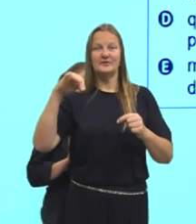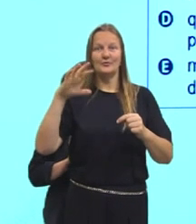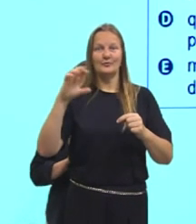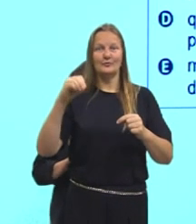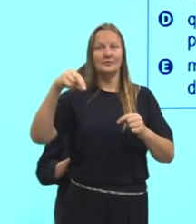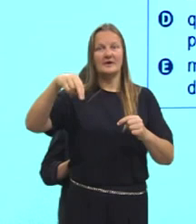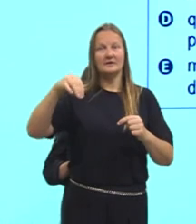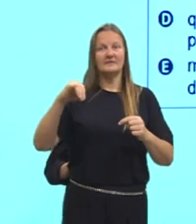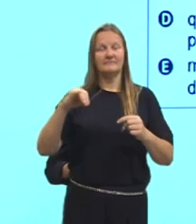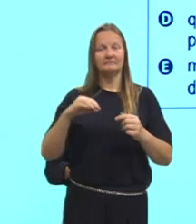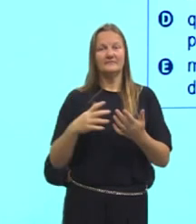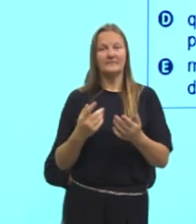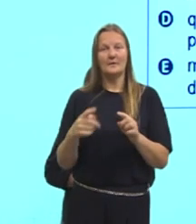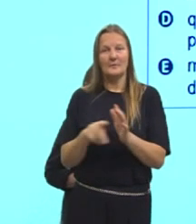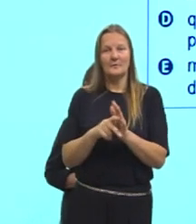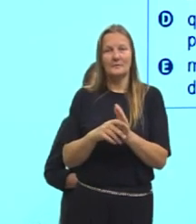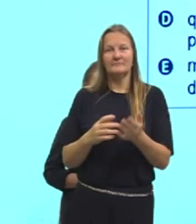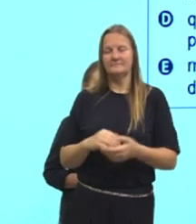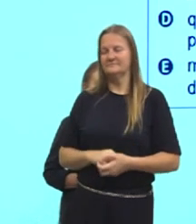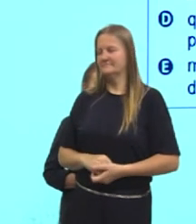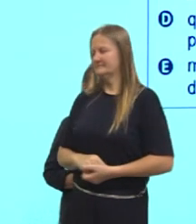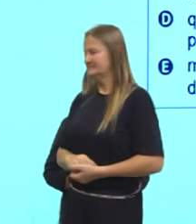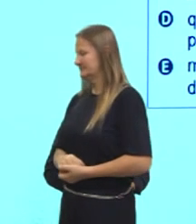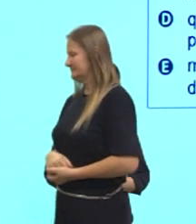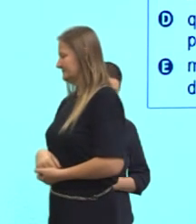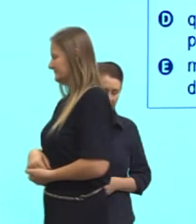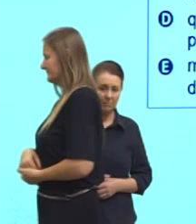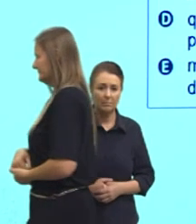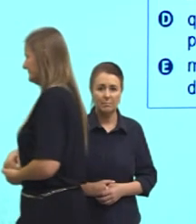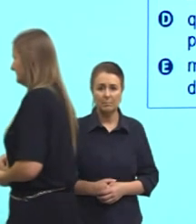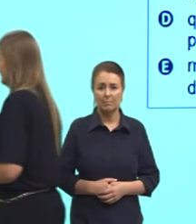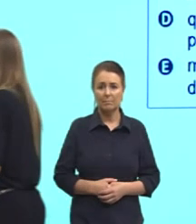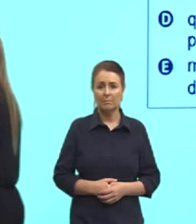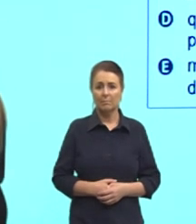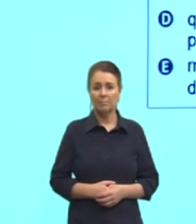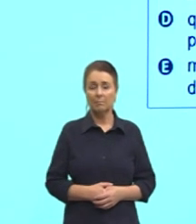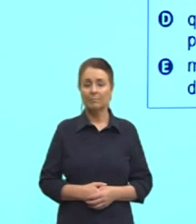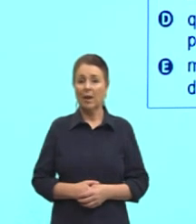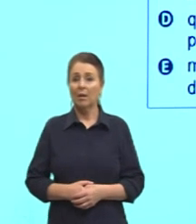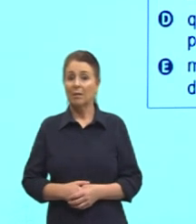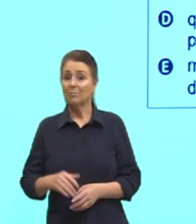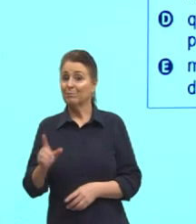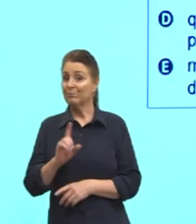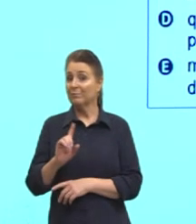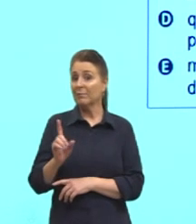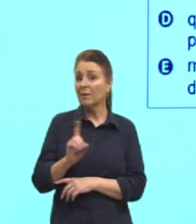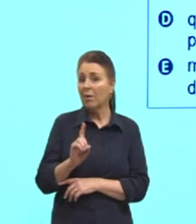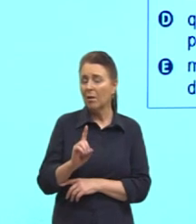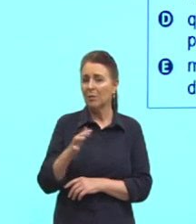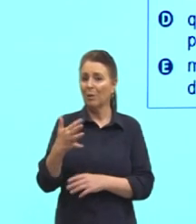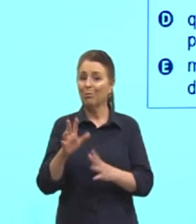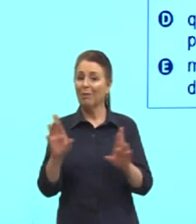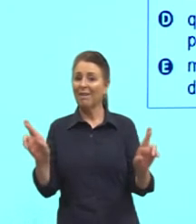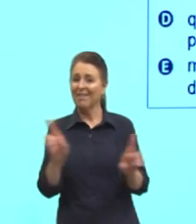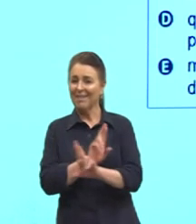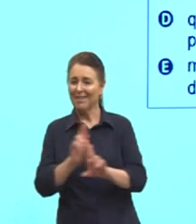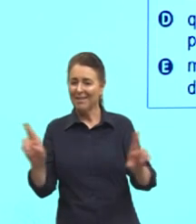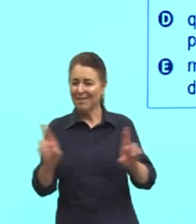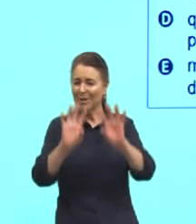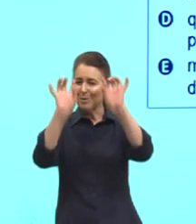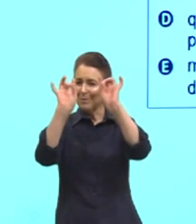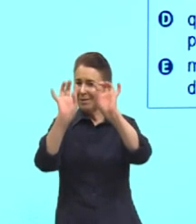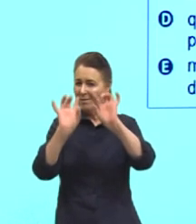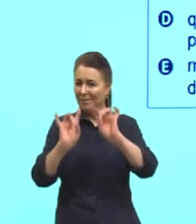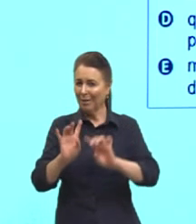em ritmo de copa só que não não foi relacionado especificamente